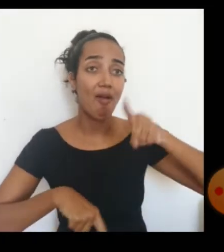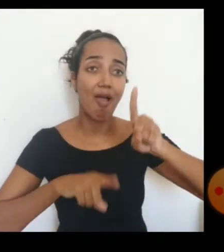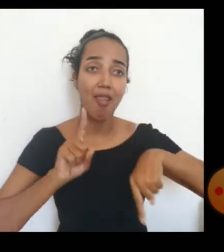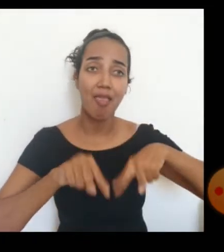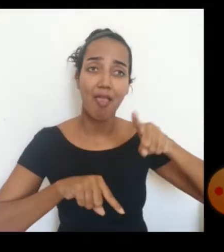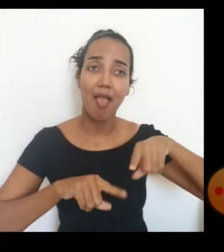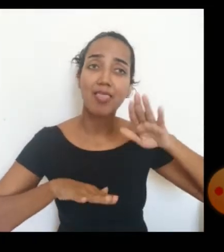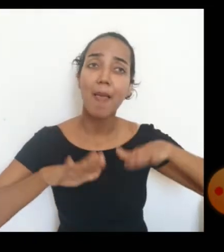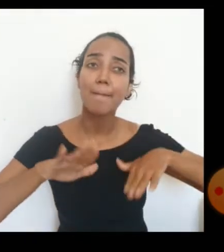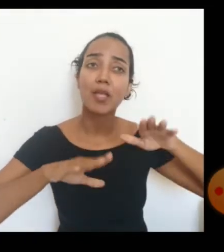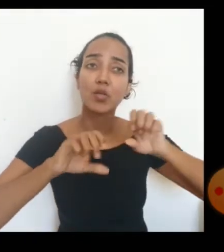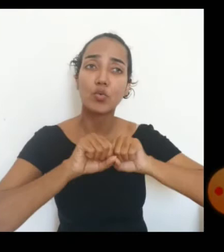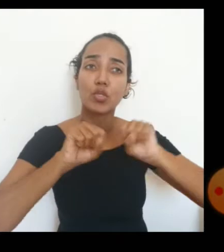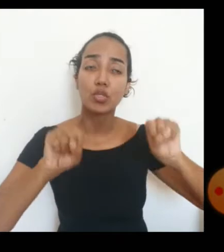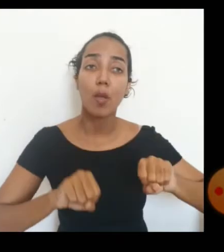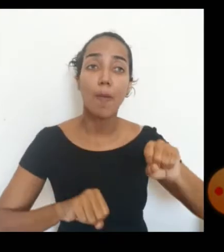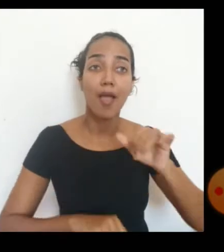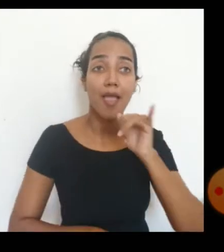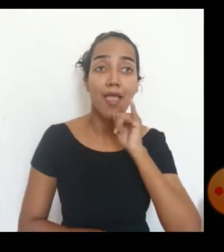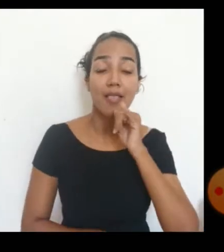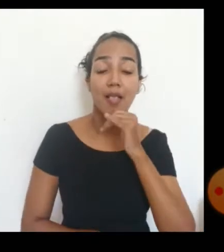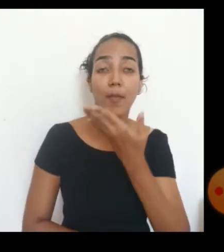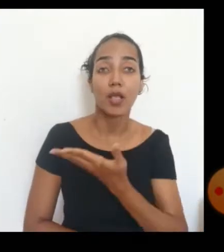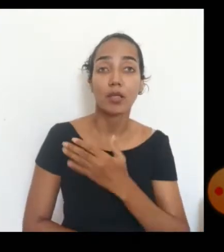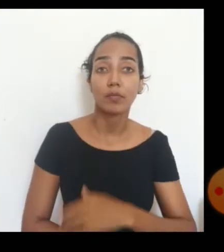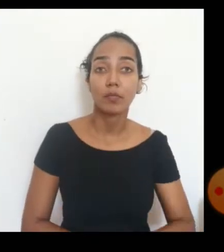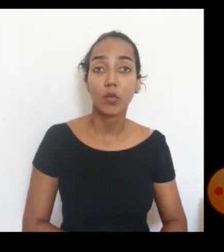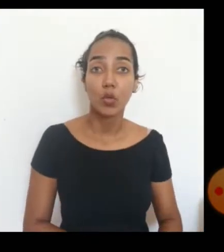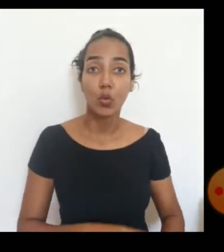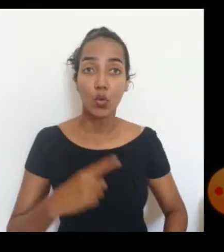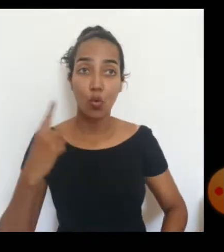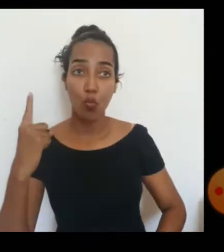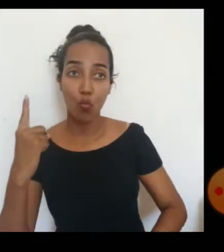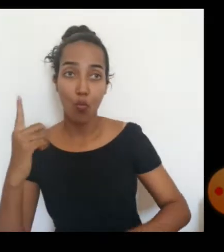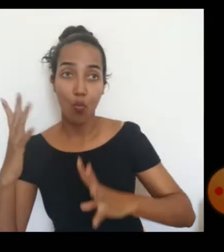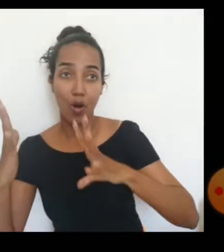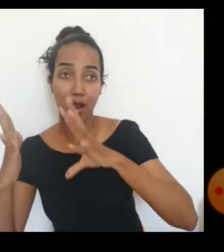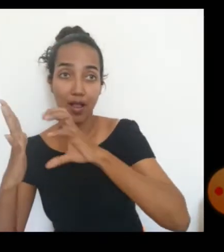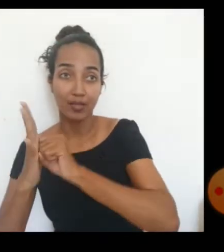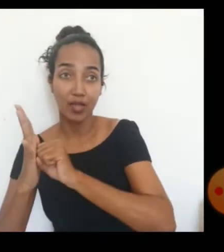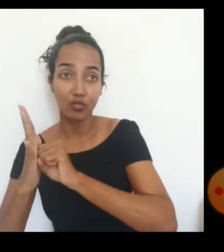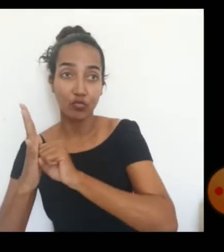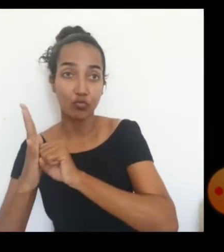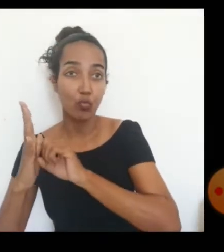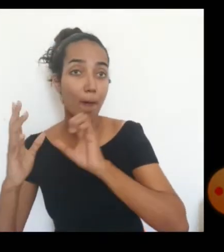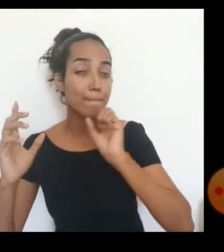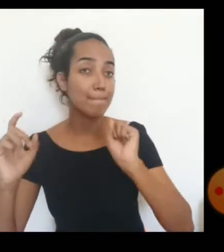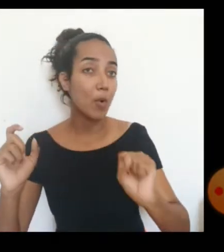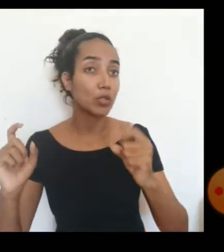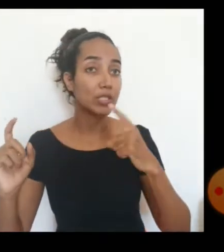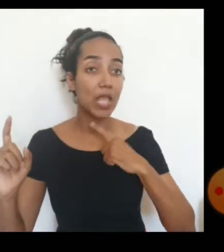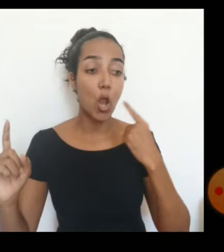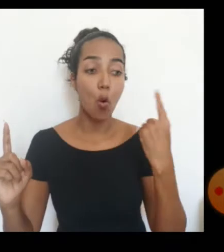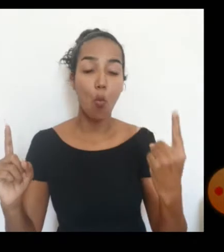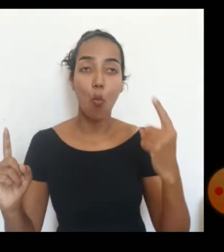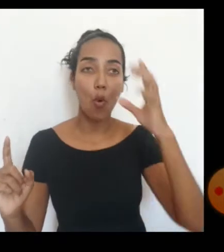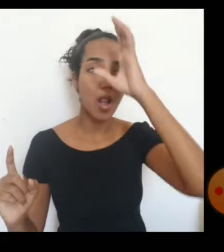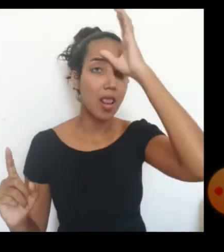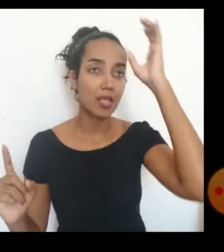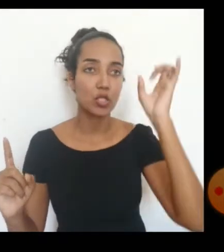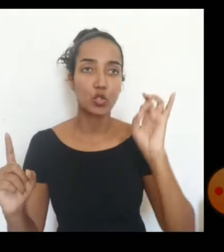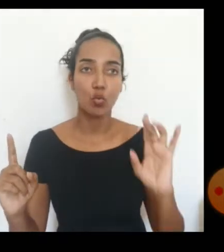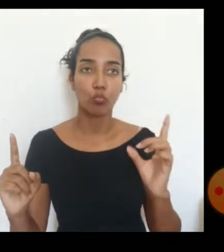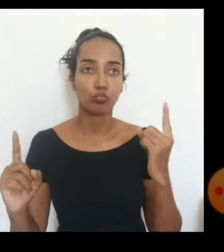neste exemplo aqui, eu estou dizendo que uma conta vai possuir um e apenas um cliente. Neste